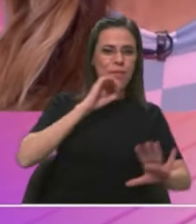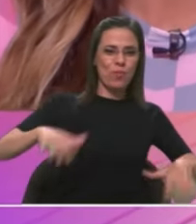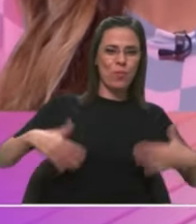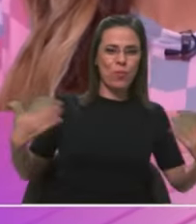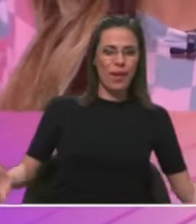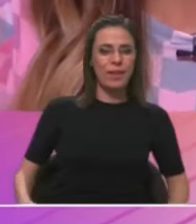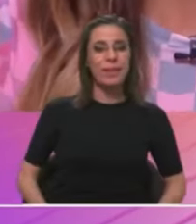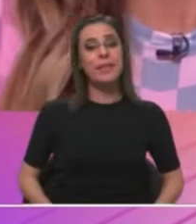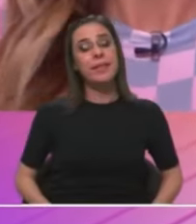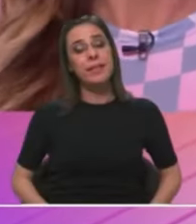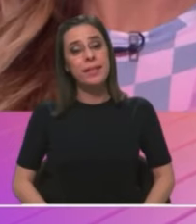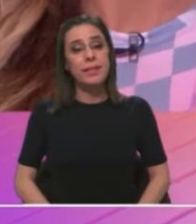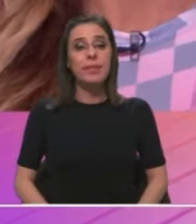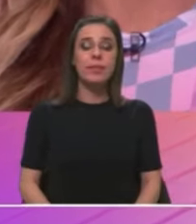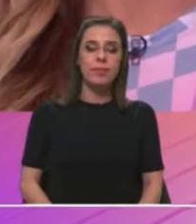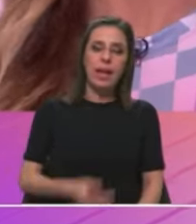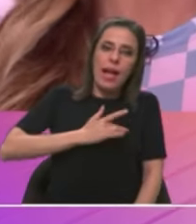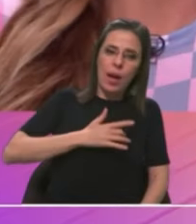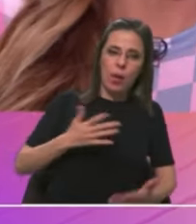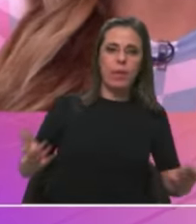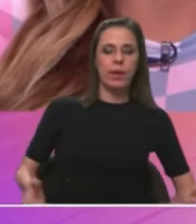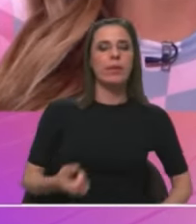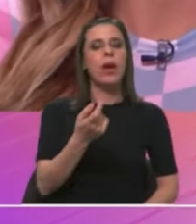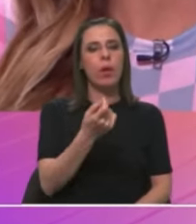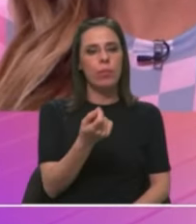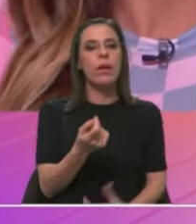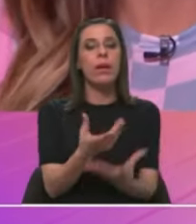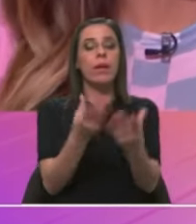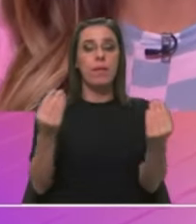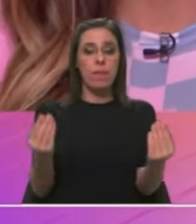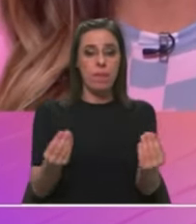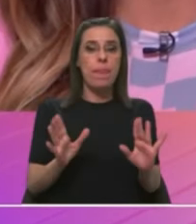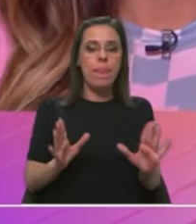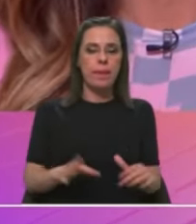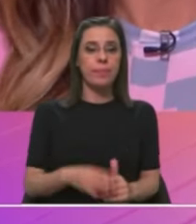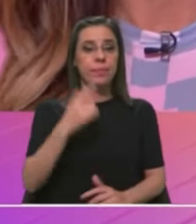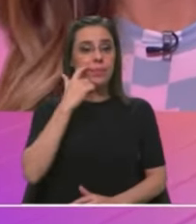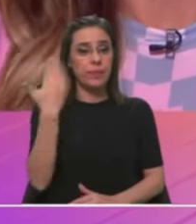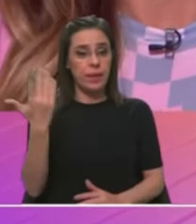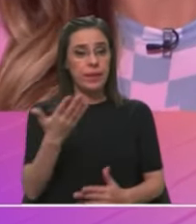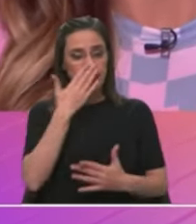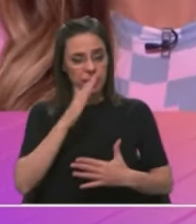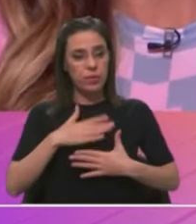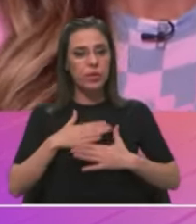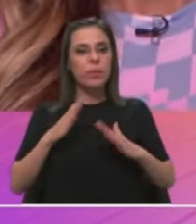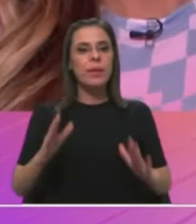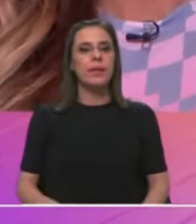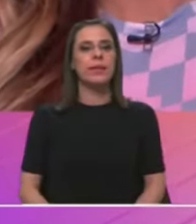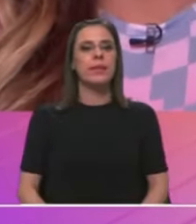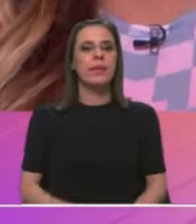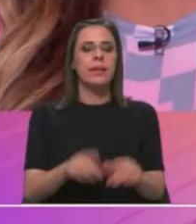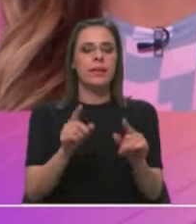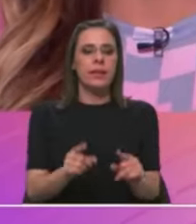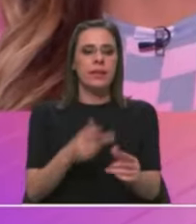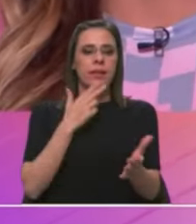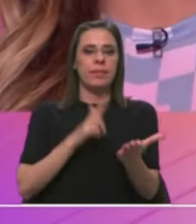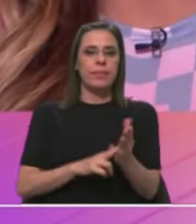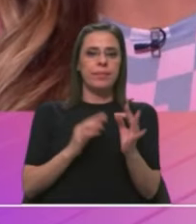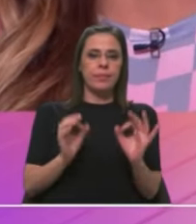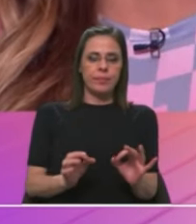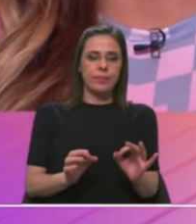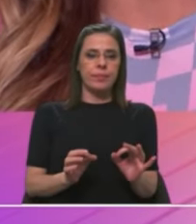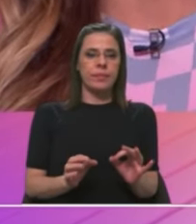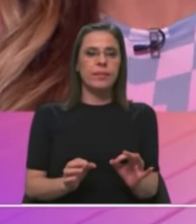porque é mas é um bocadinho porque muitos por mais incrível que nos pareça não é aquilo a verdade é